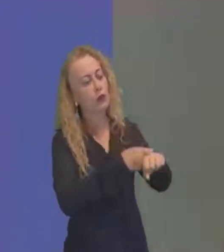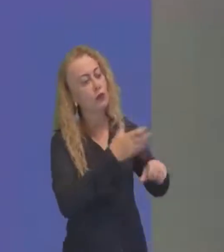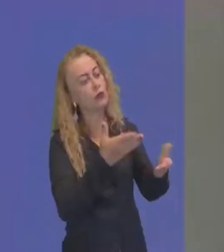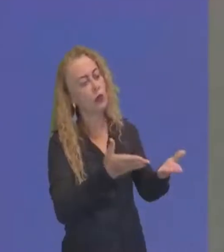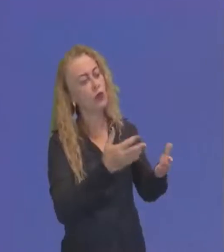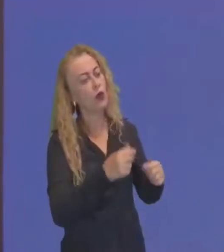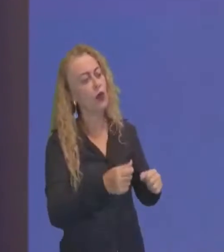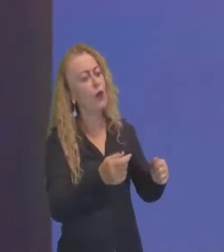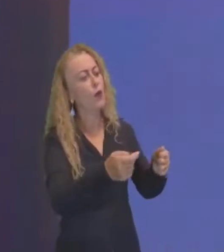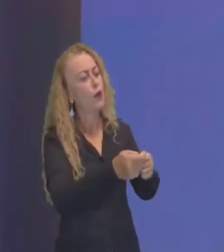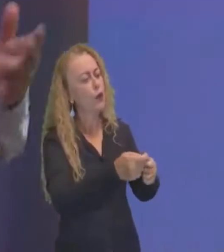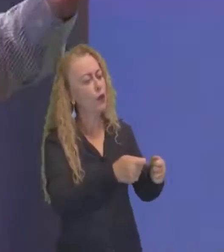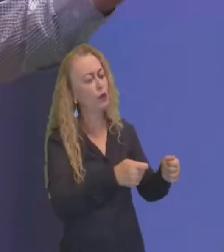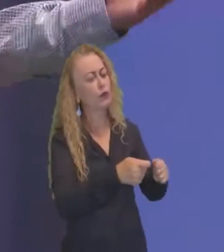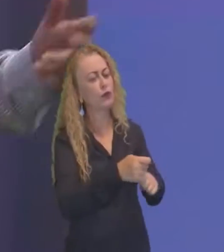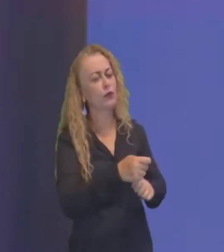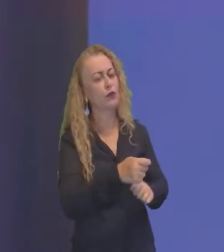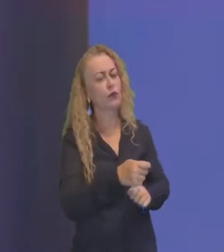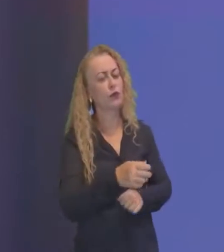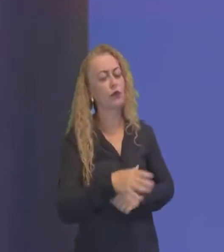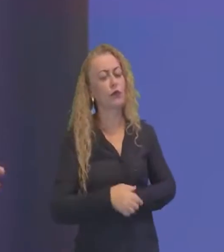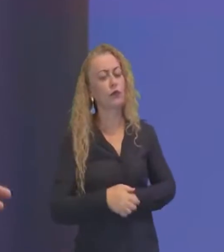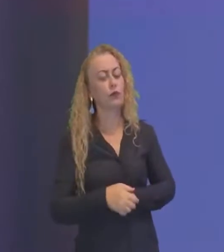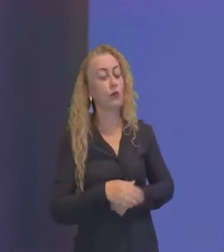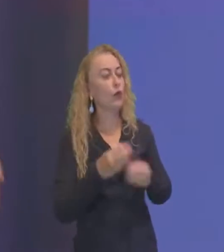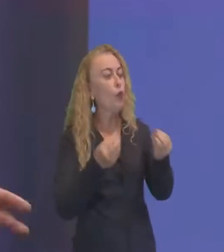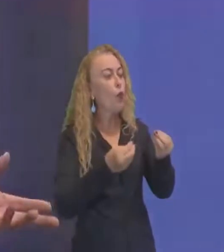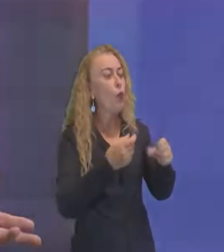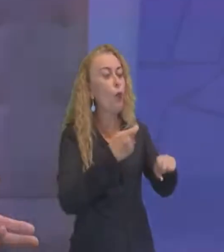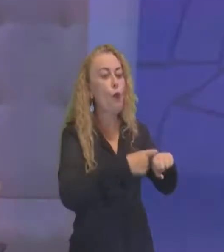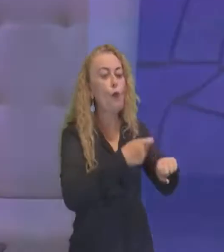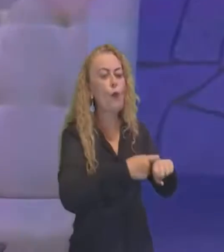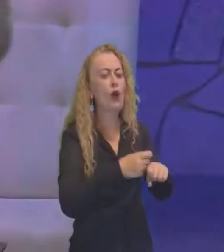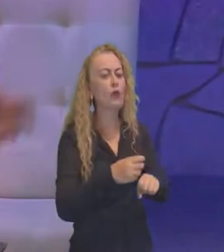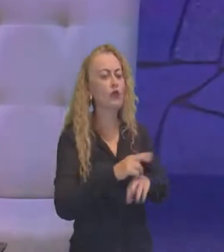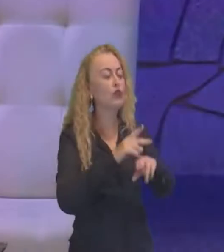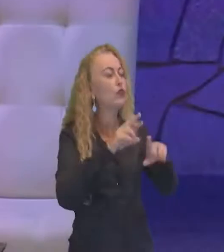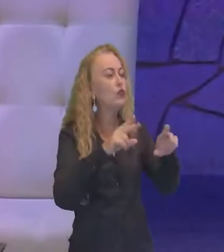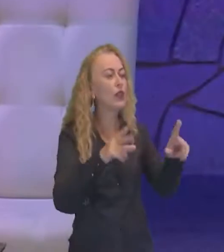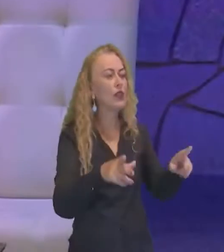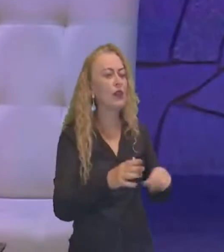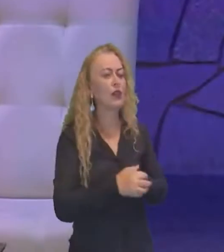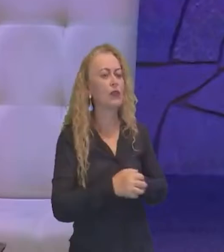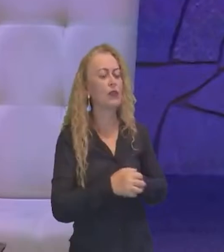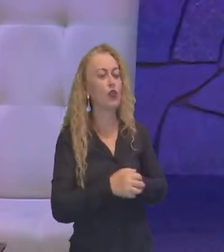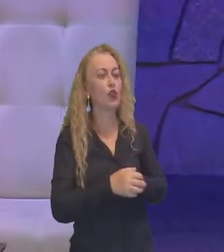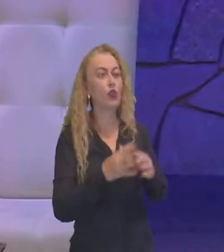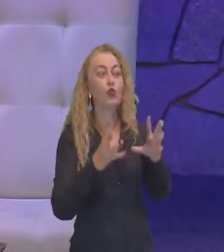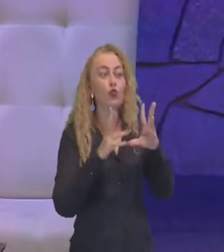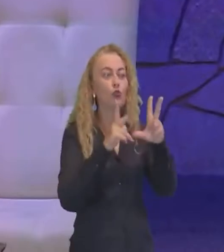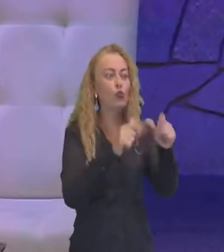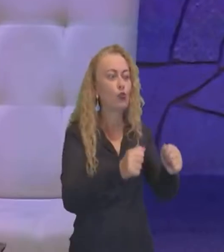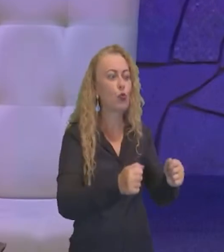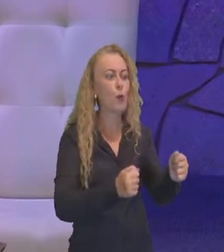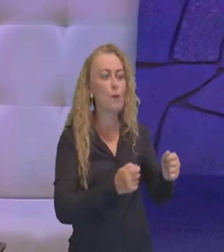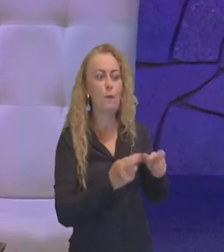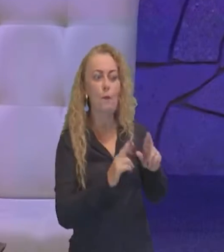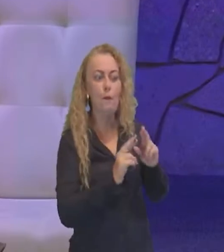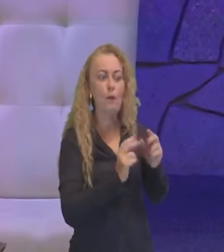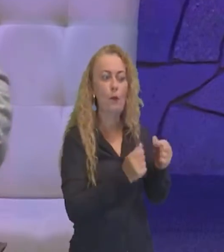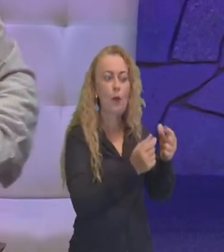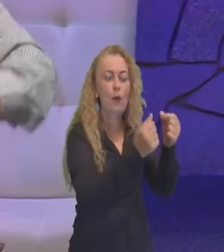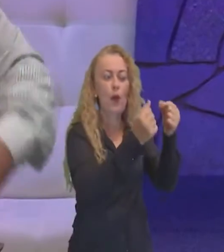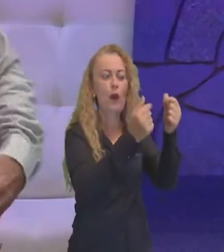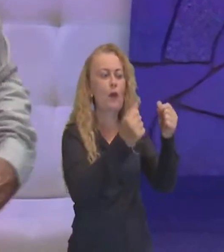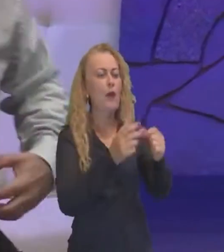pediu os exames, ele falou, eu disse: não, mas tinha um médico do plano, que eu não é do plano, não tem nada, é tudo por fora. E eu disse: mas tem um médico que vai fazer 3